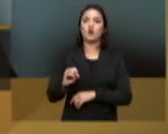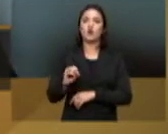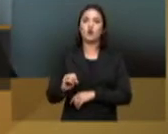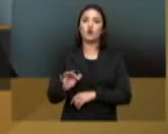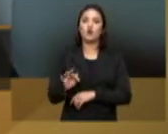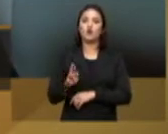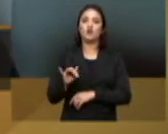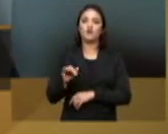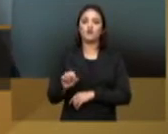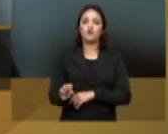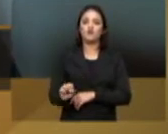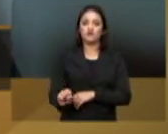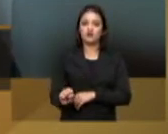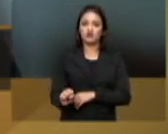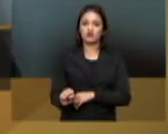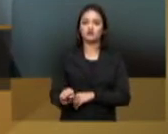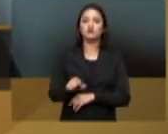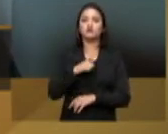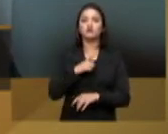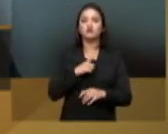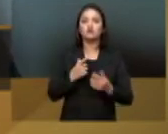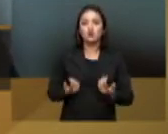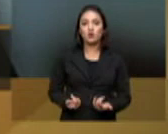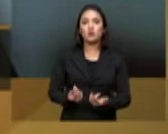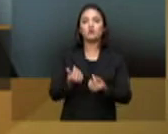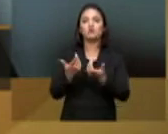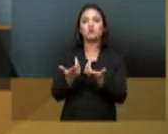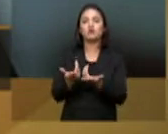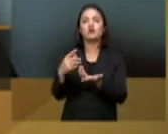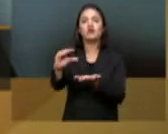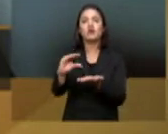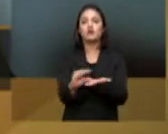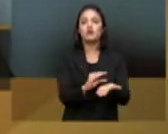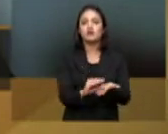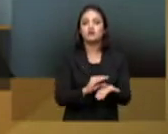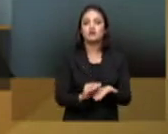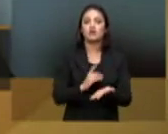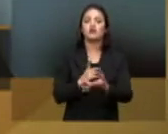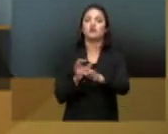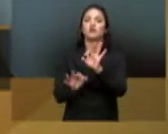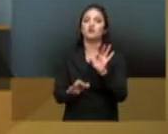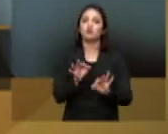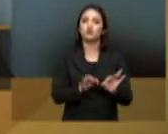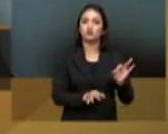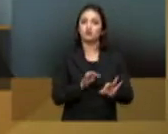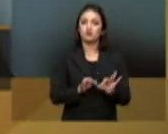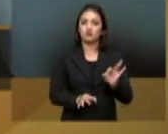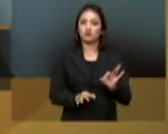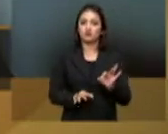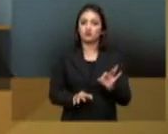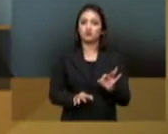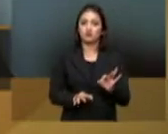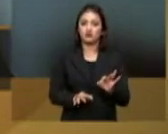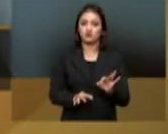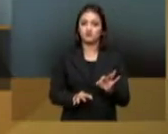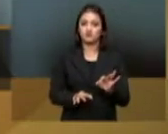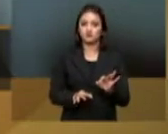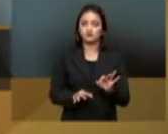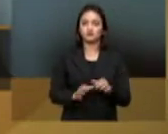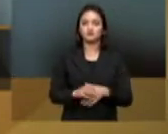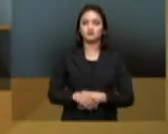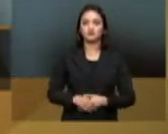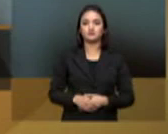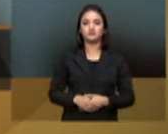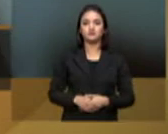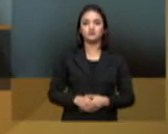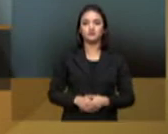financeiras auferidas pelas pessoas jurídicas sujeitas ao regime de não cumulatividade das referidas